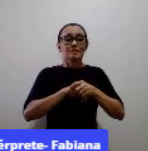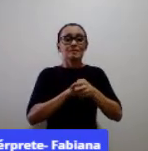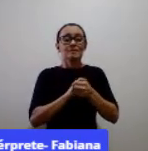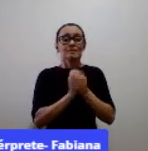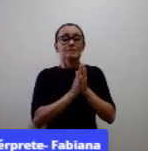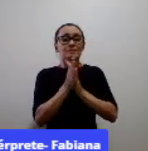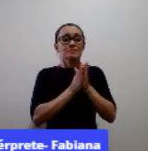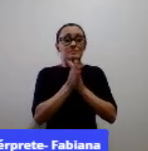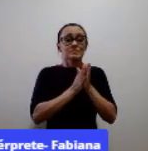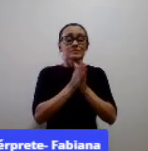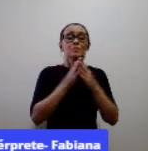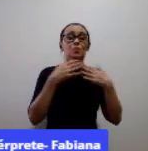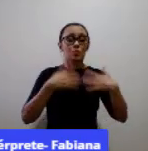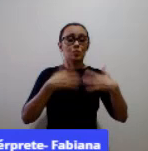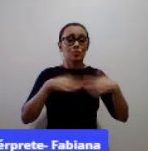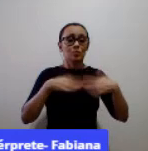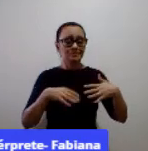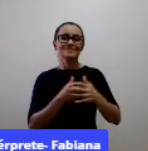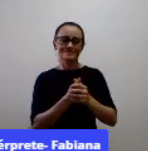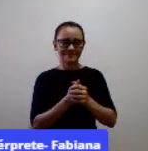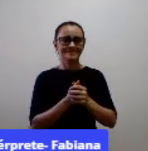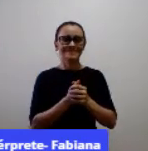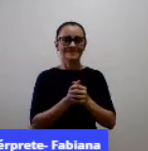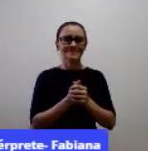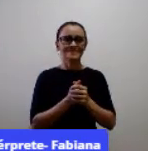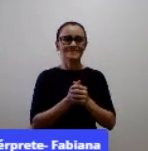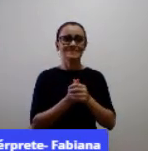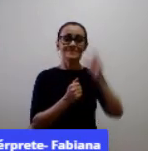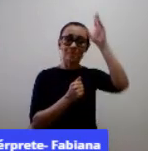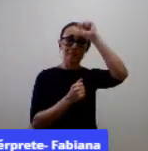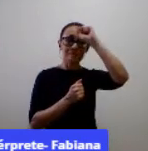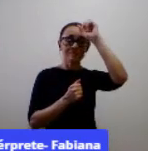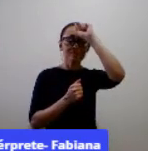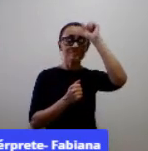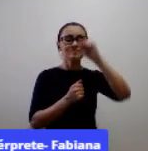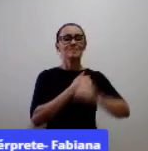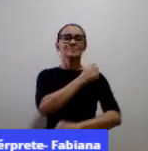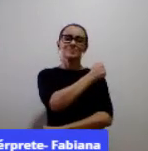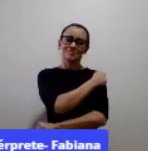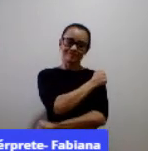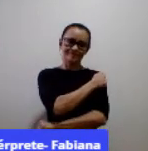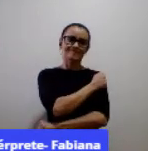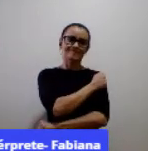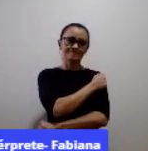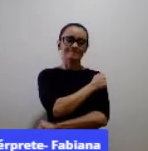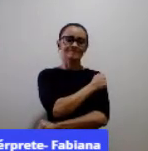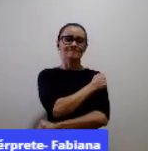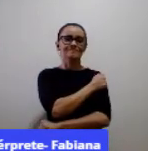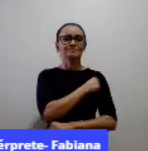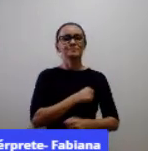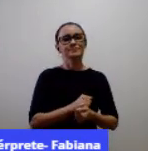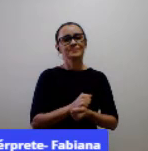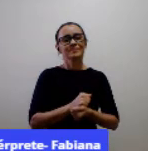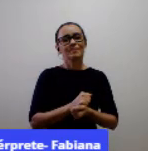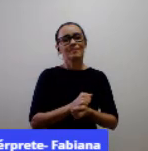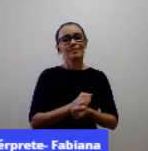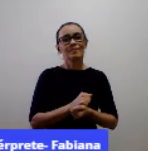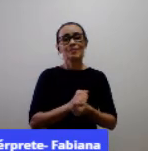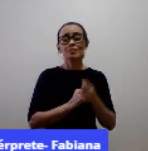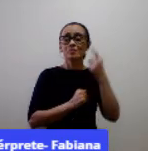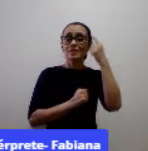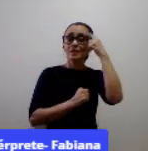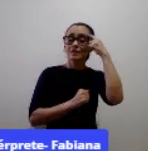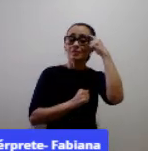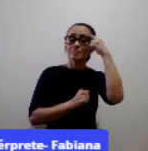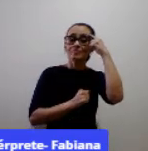uma ansiedade de aprendizagem para esse aluno, de acordo com o que ela imagina que vai